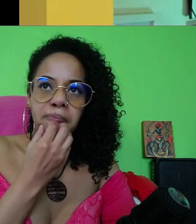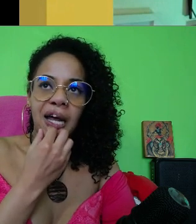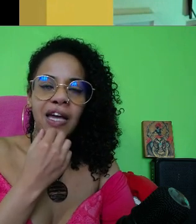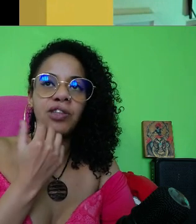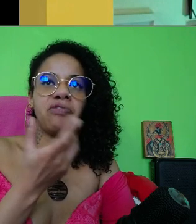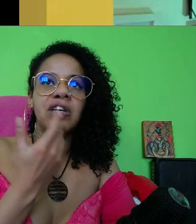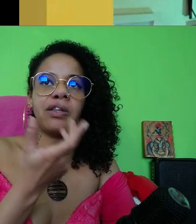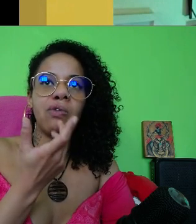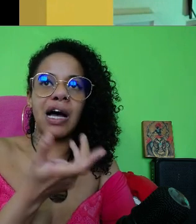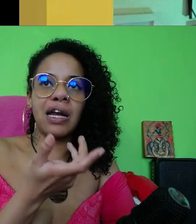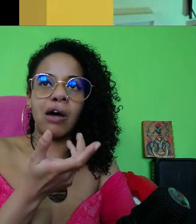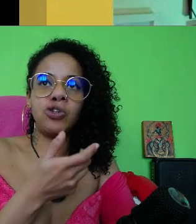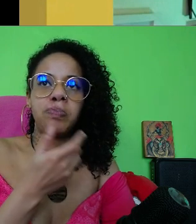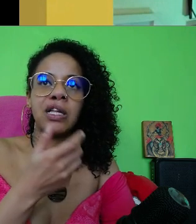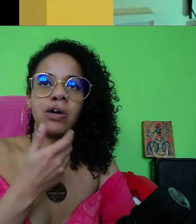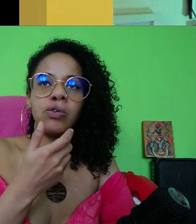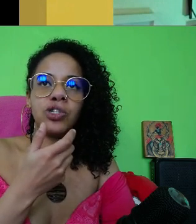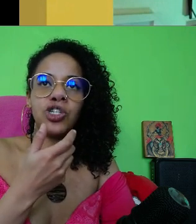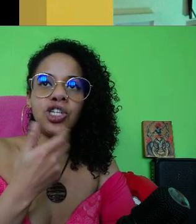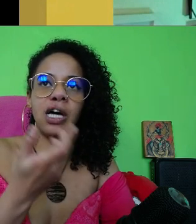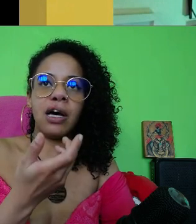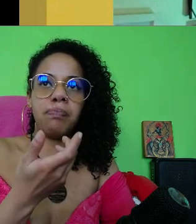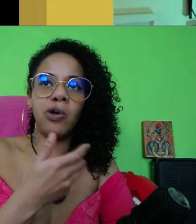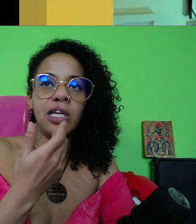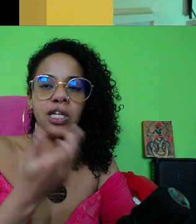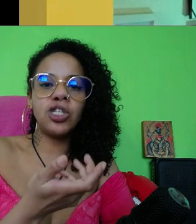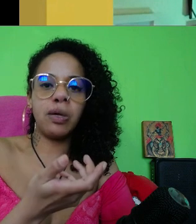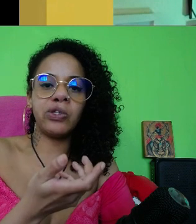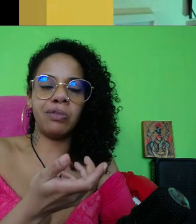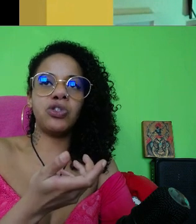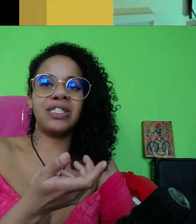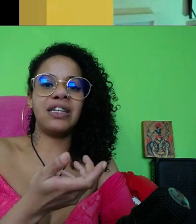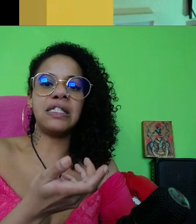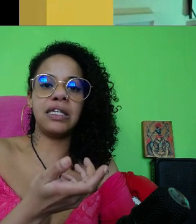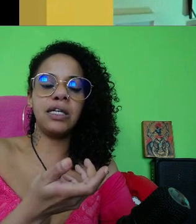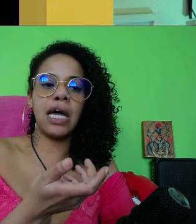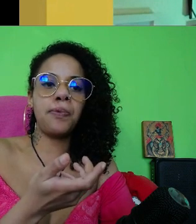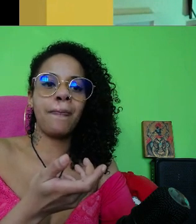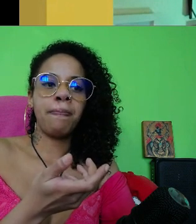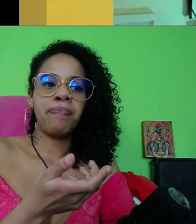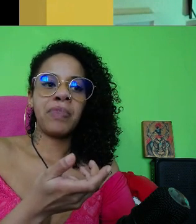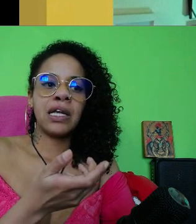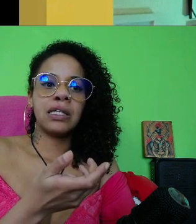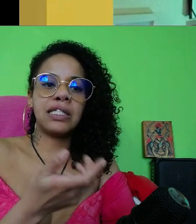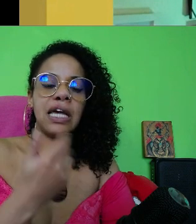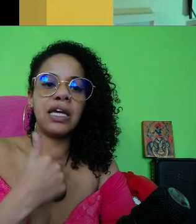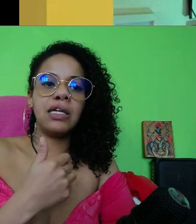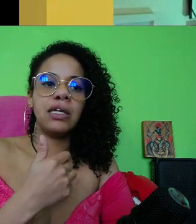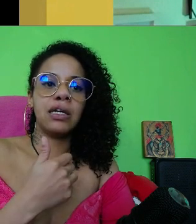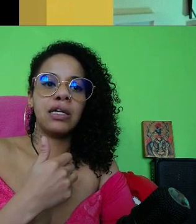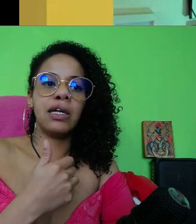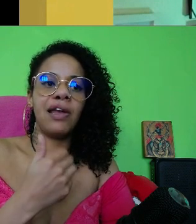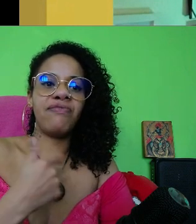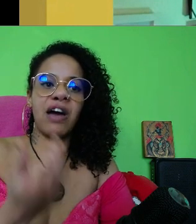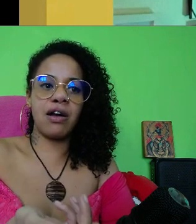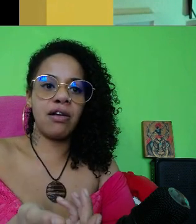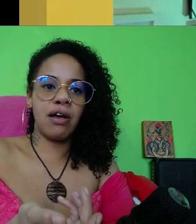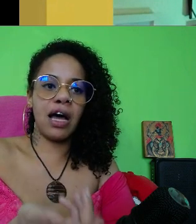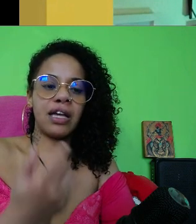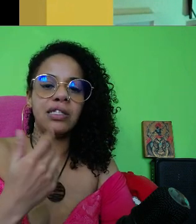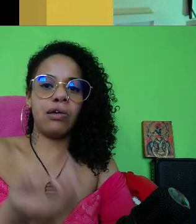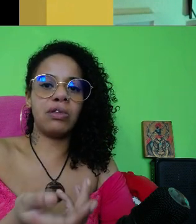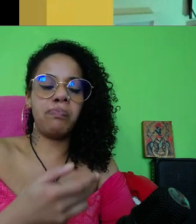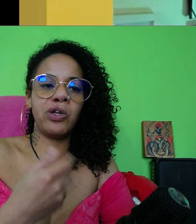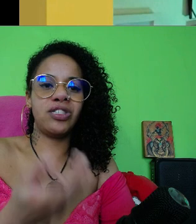para que que tu vai ter um canal de pedagogia política podemos dizer assim né sem levar